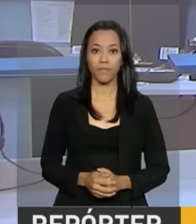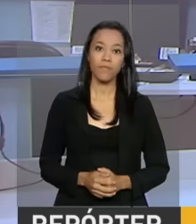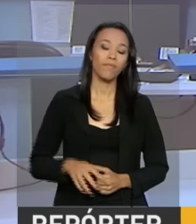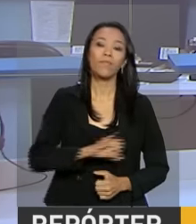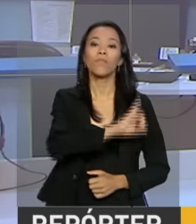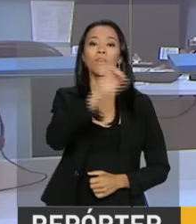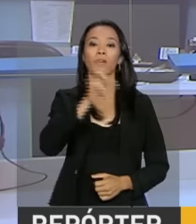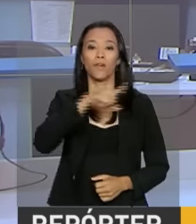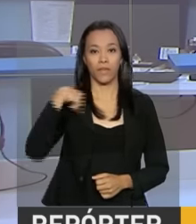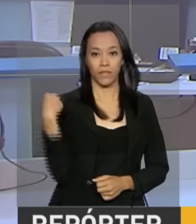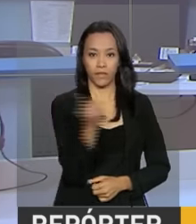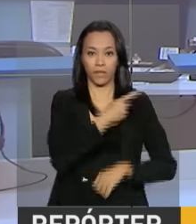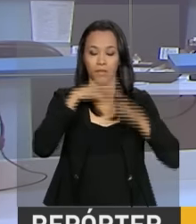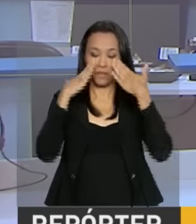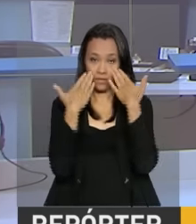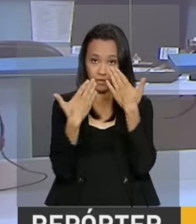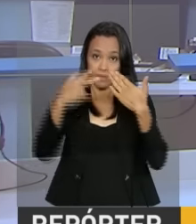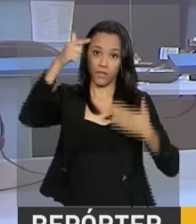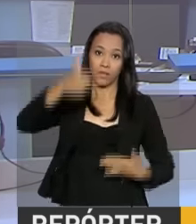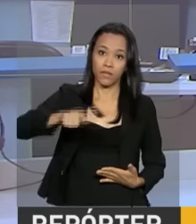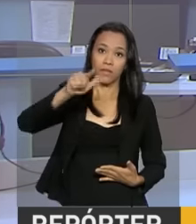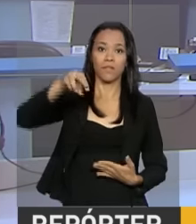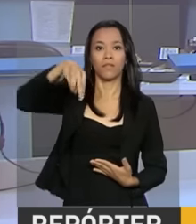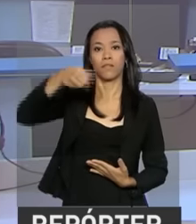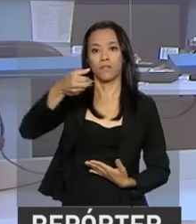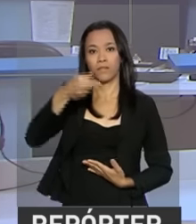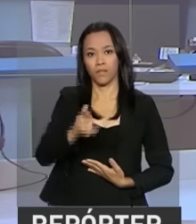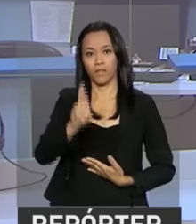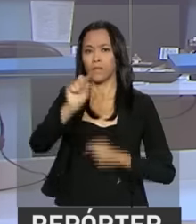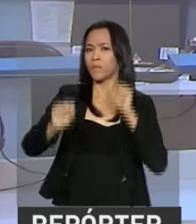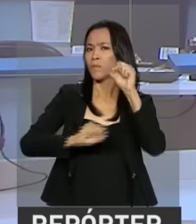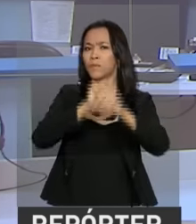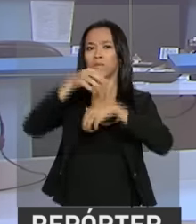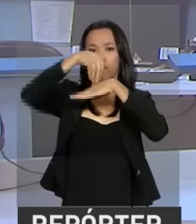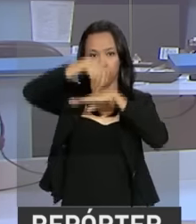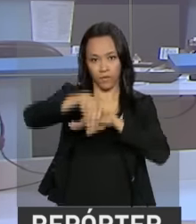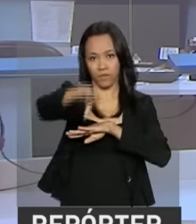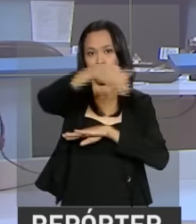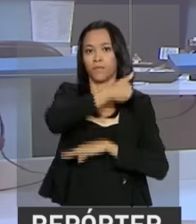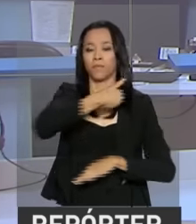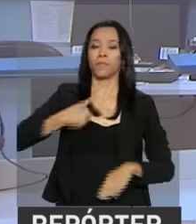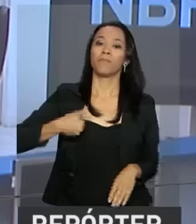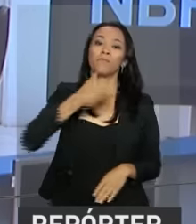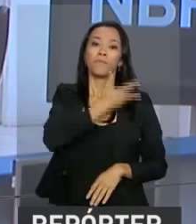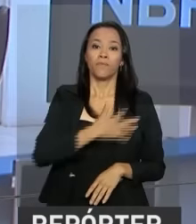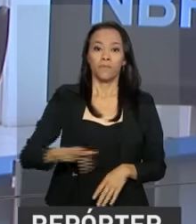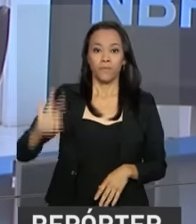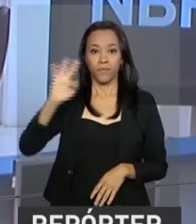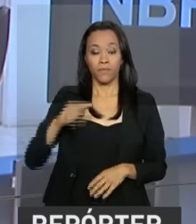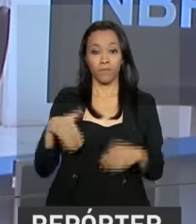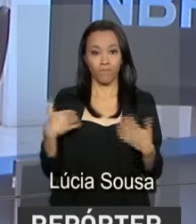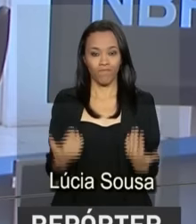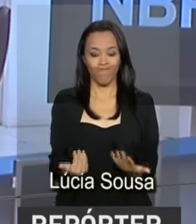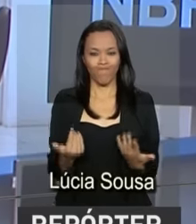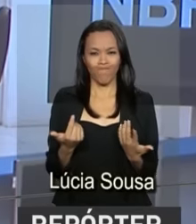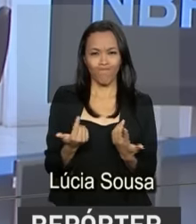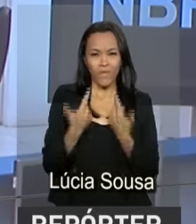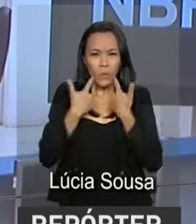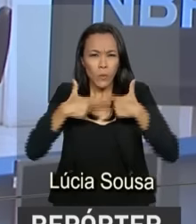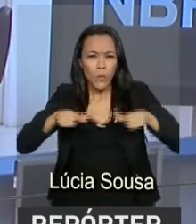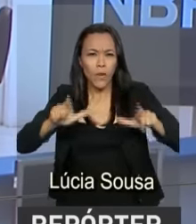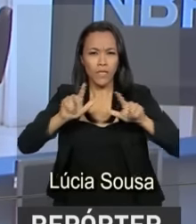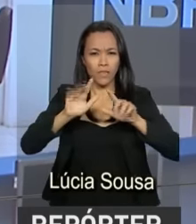Olá estamos de volta com mais uma edição do repórter NBR e as notícias do governo federal uma linguagem mais